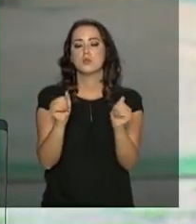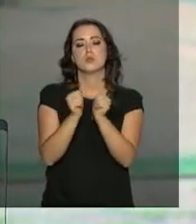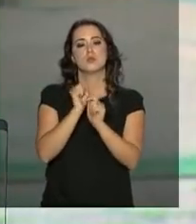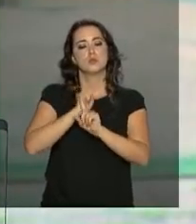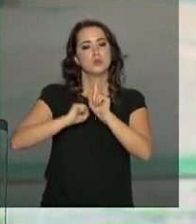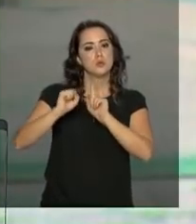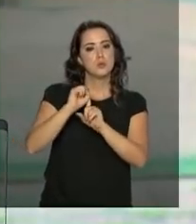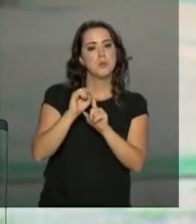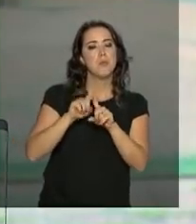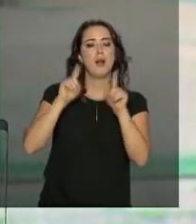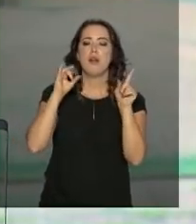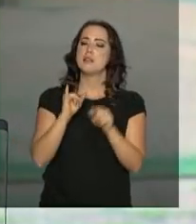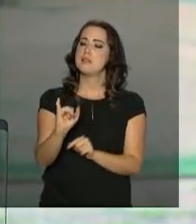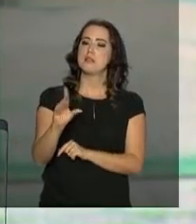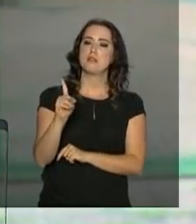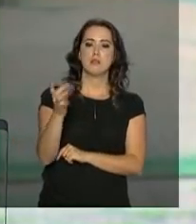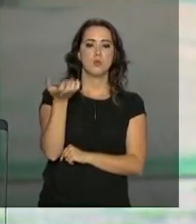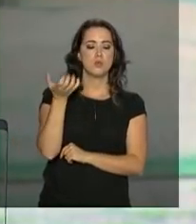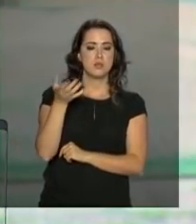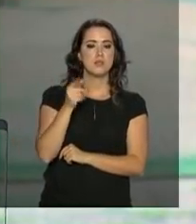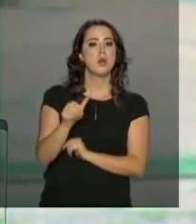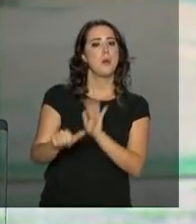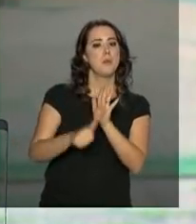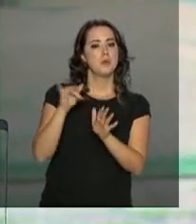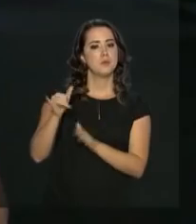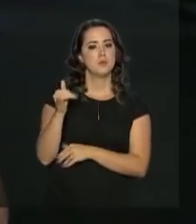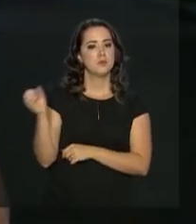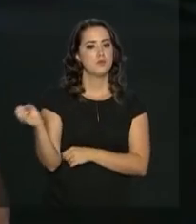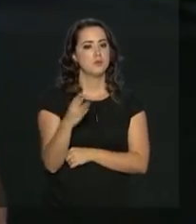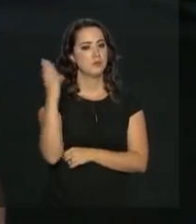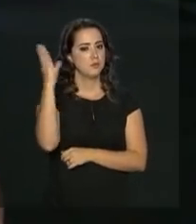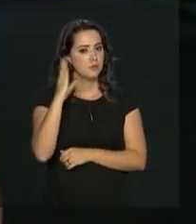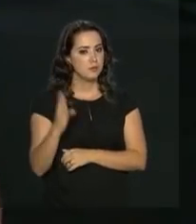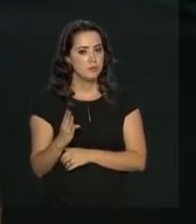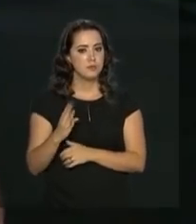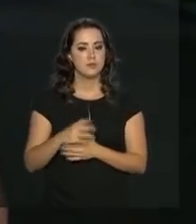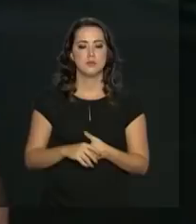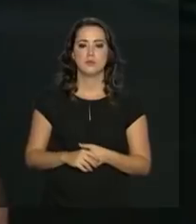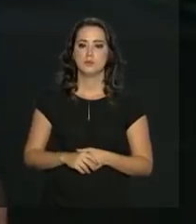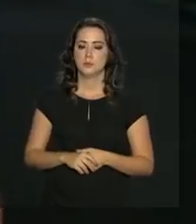Deus quiser, dia 1º de janeiro, nascer um novo Brasil.